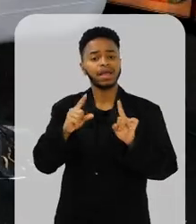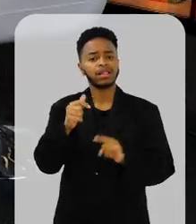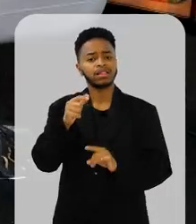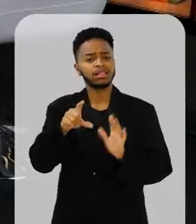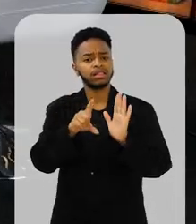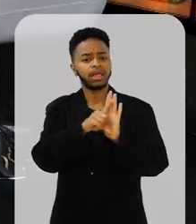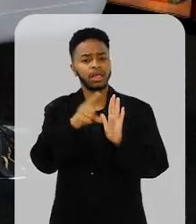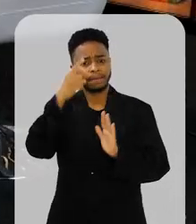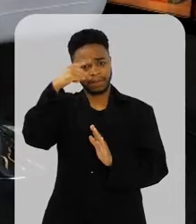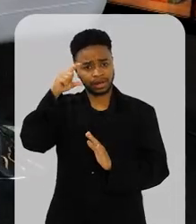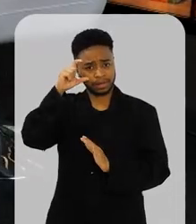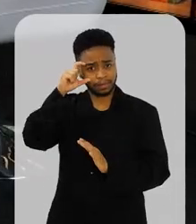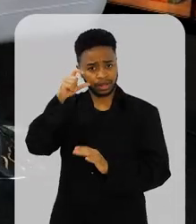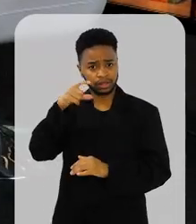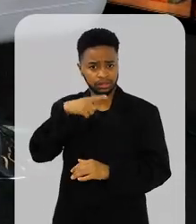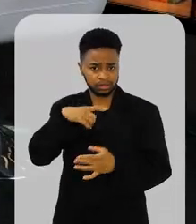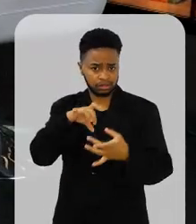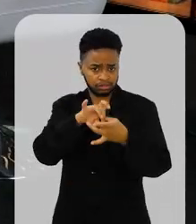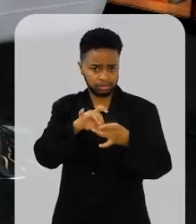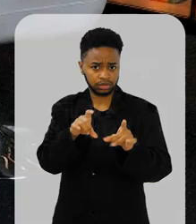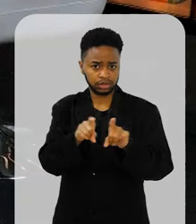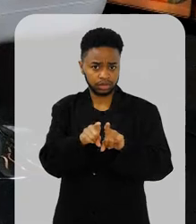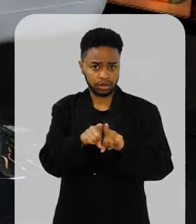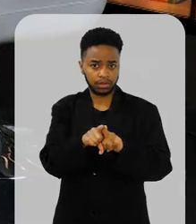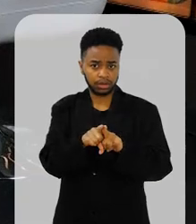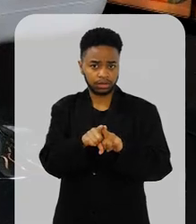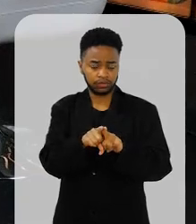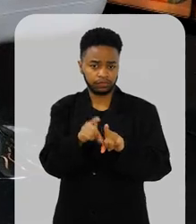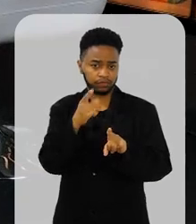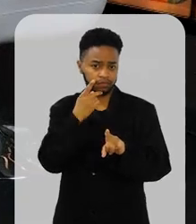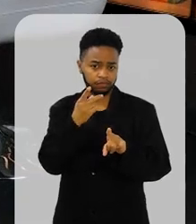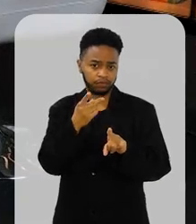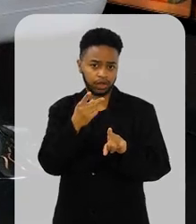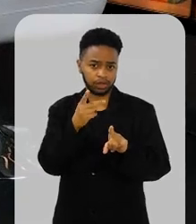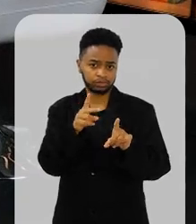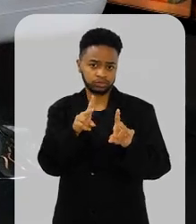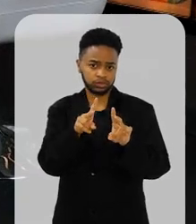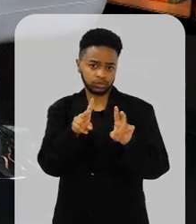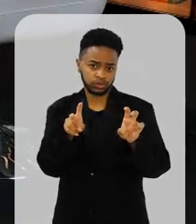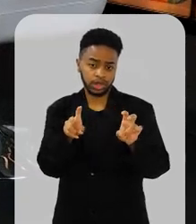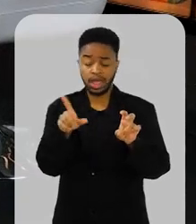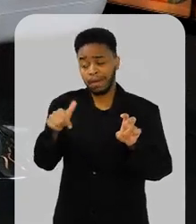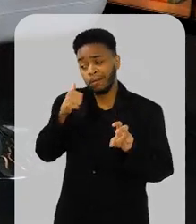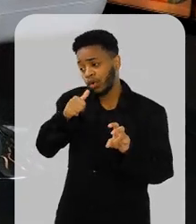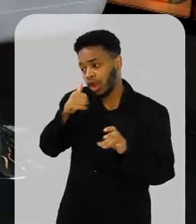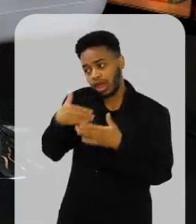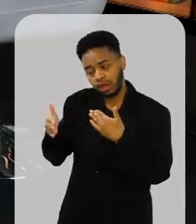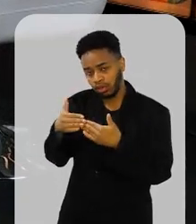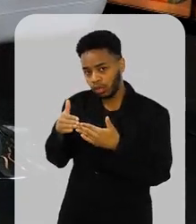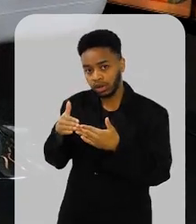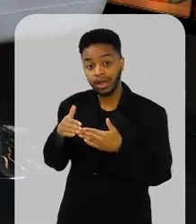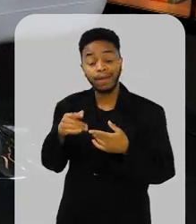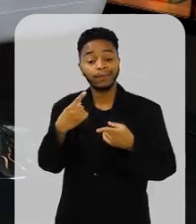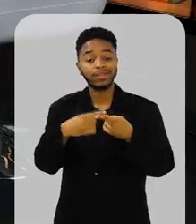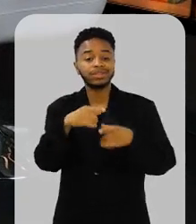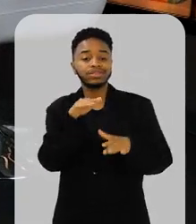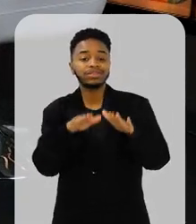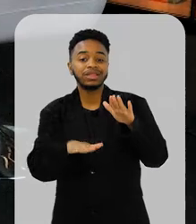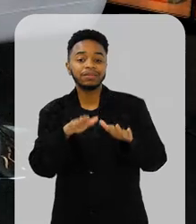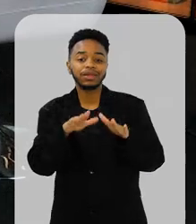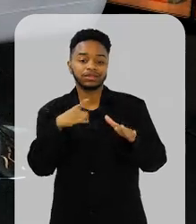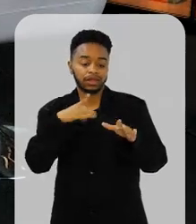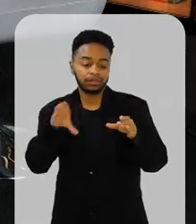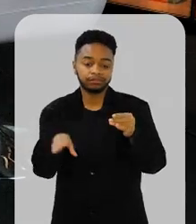Penha, ela também se amplia na questão da pessoa... Sim, mulher, dependendo do caso,